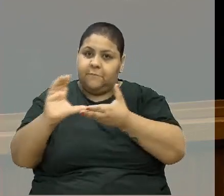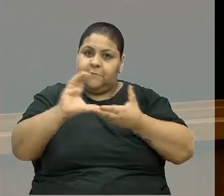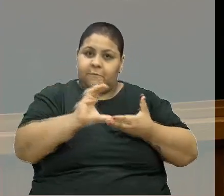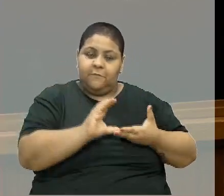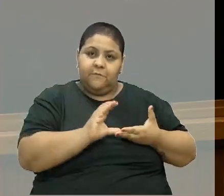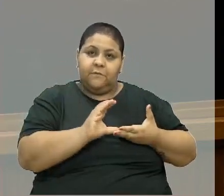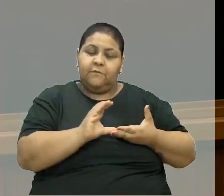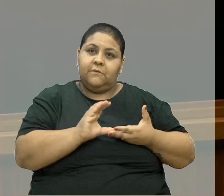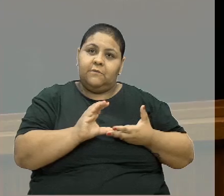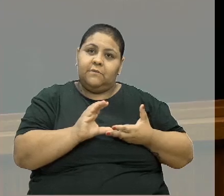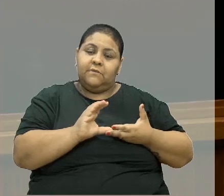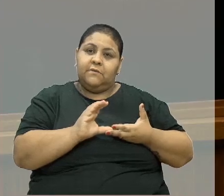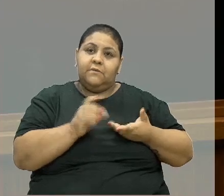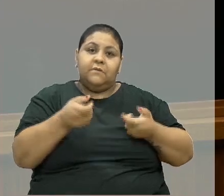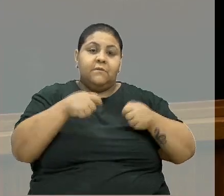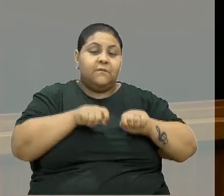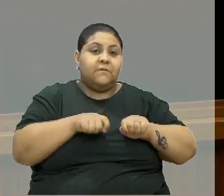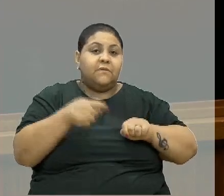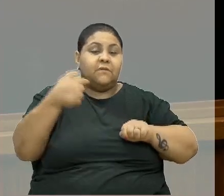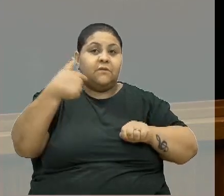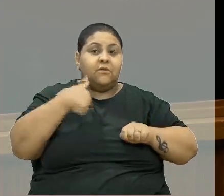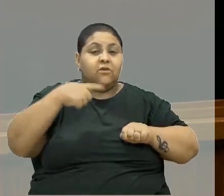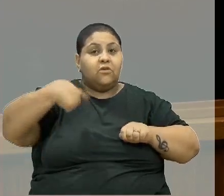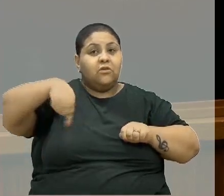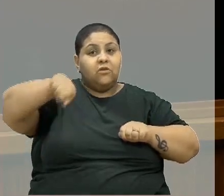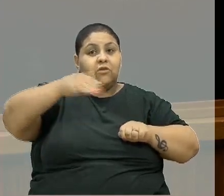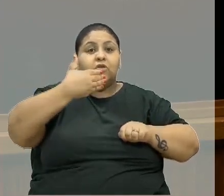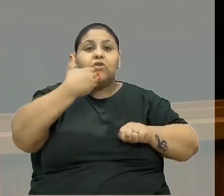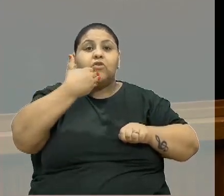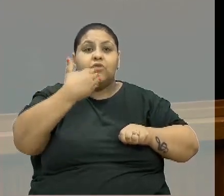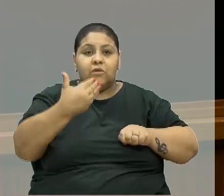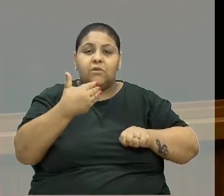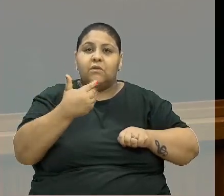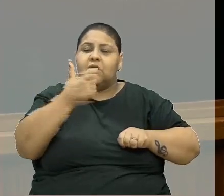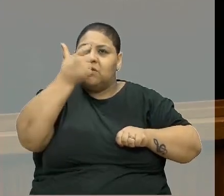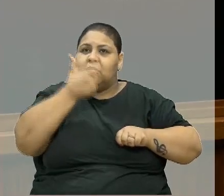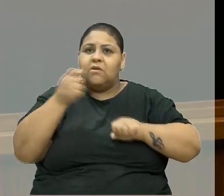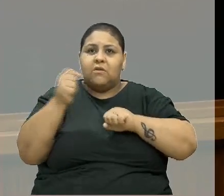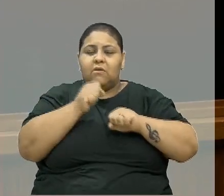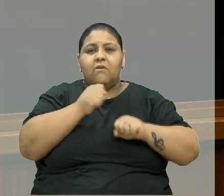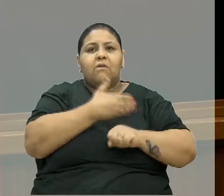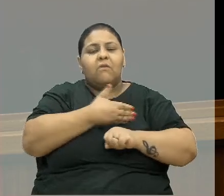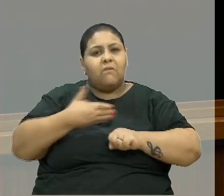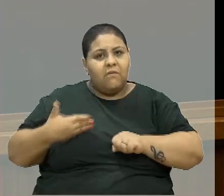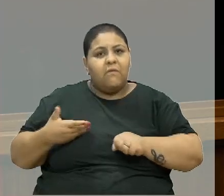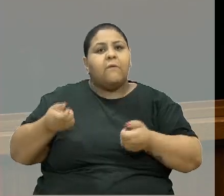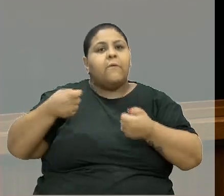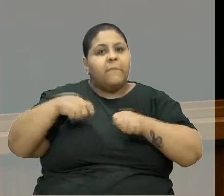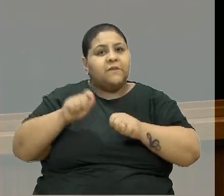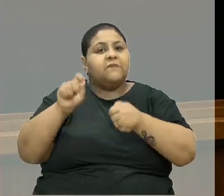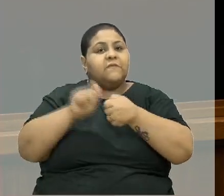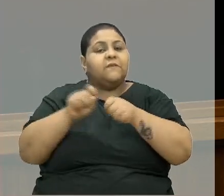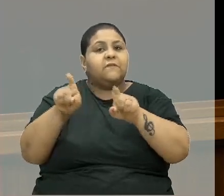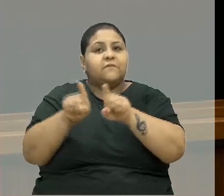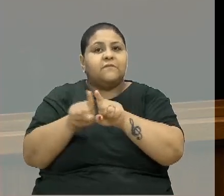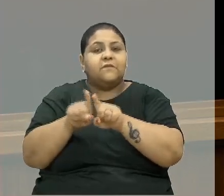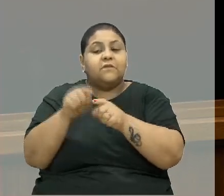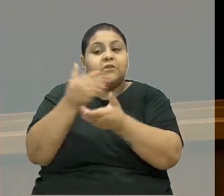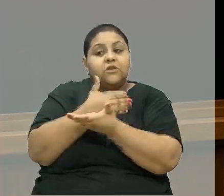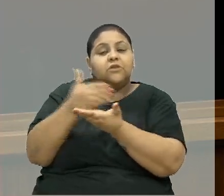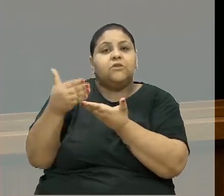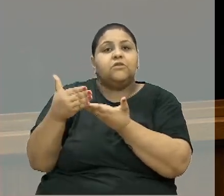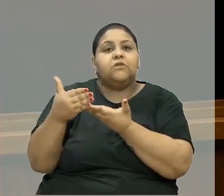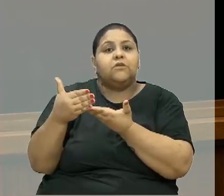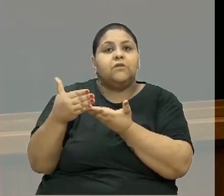do que é necessário, e uma das coisas que nós vamos pedir, e acho que o Poder Público Municipal precisa fazer, é começar a dar